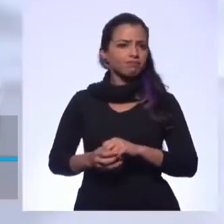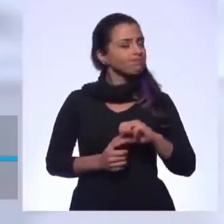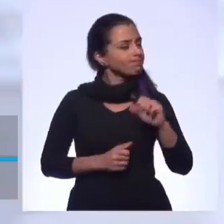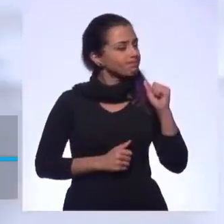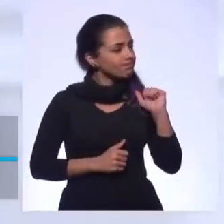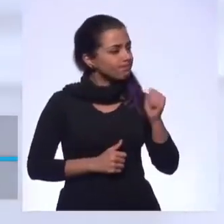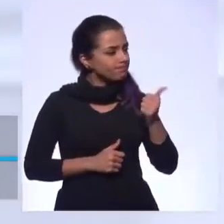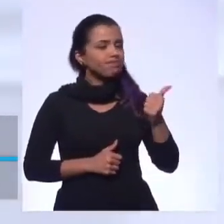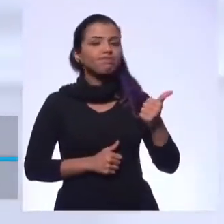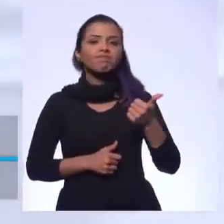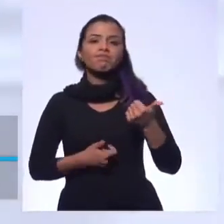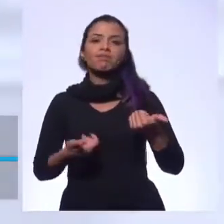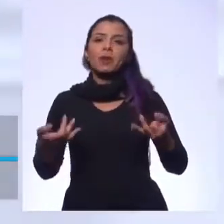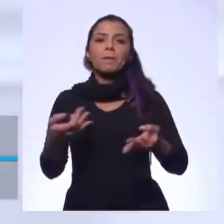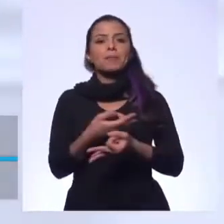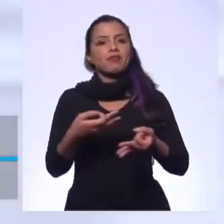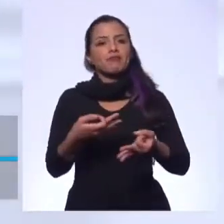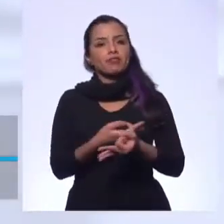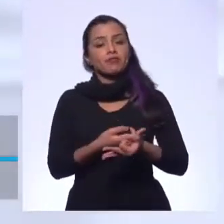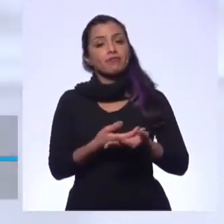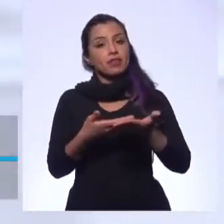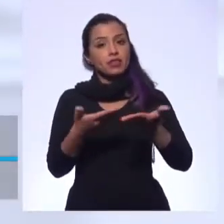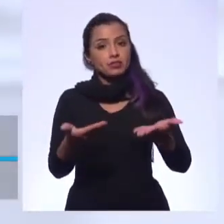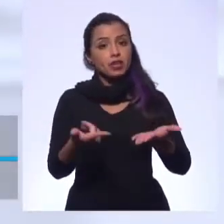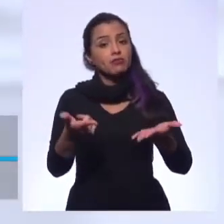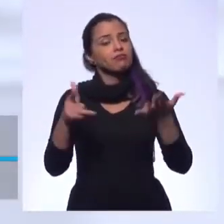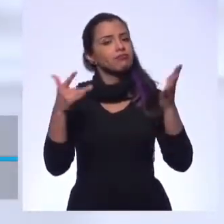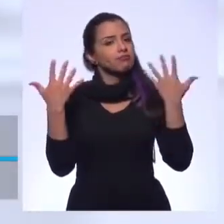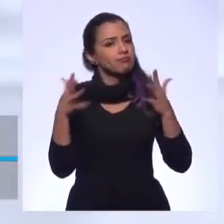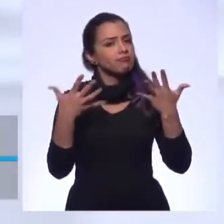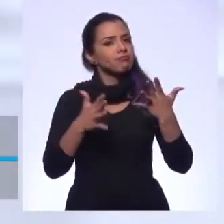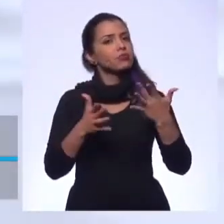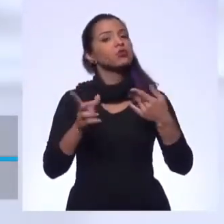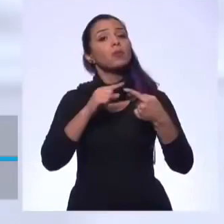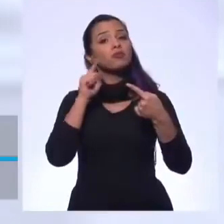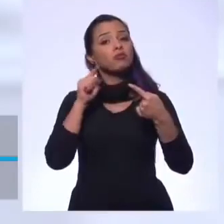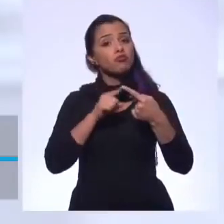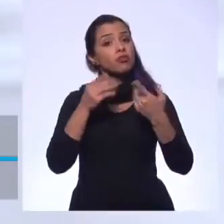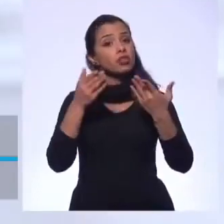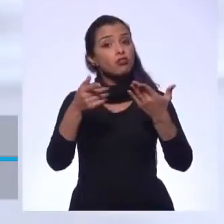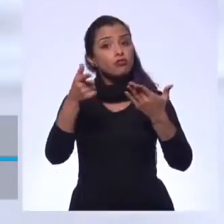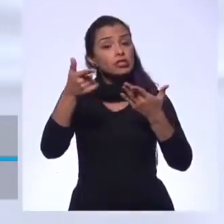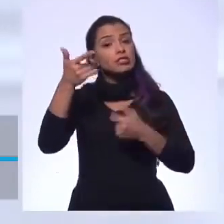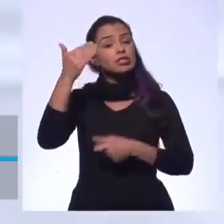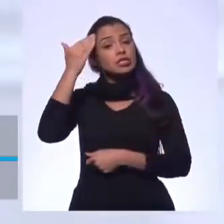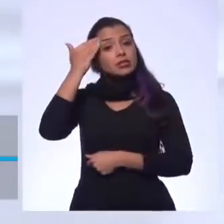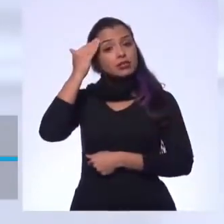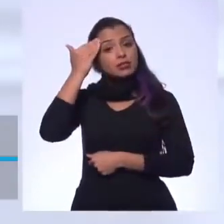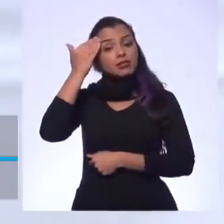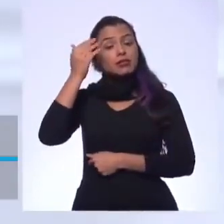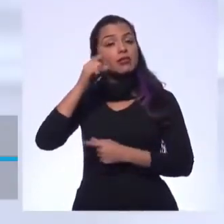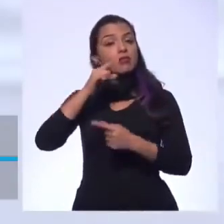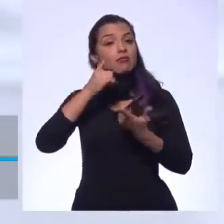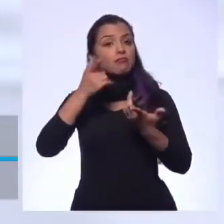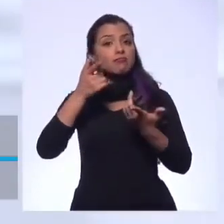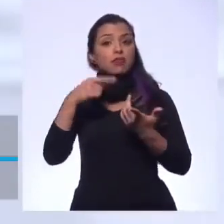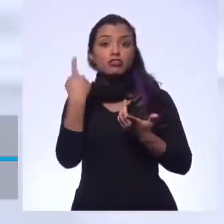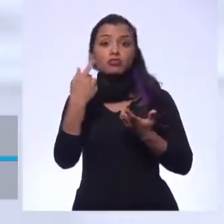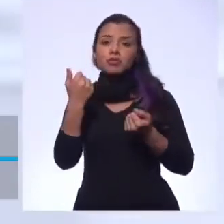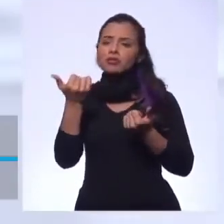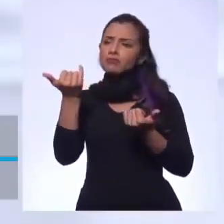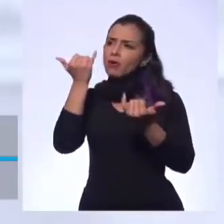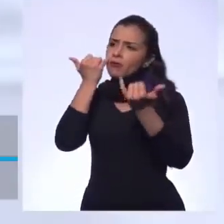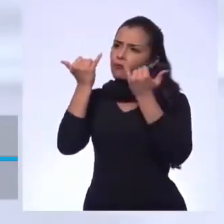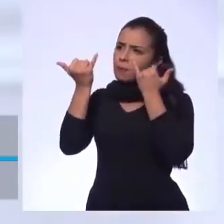Perfeito. Gente, então é isso. Assim, vocês estão de parabéns. A ideia era essa, mesmo que vocês entendessem que a ideia aqui é a gente conhecer,